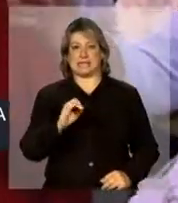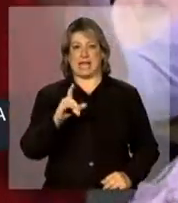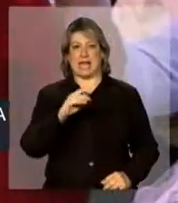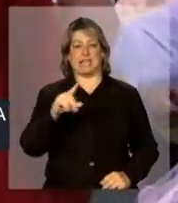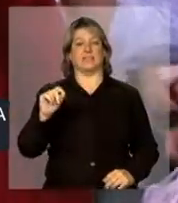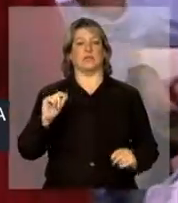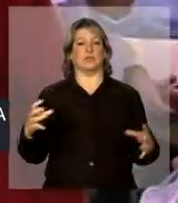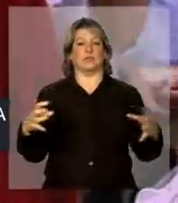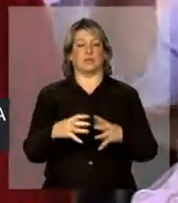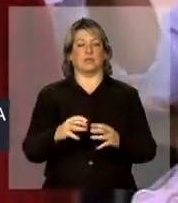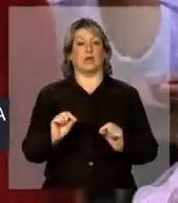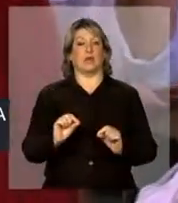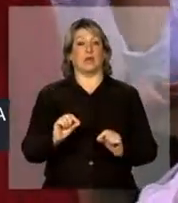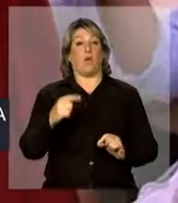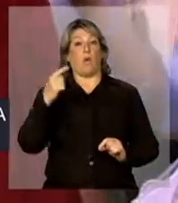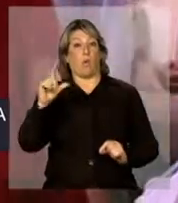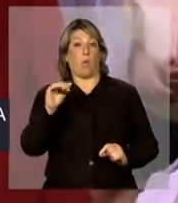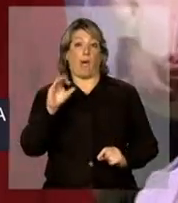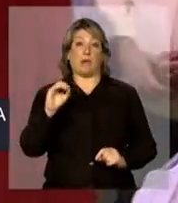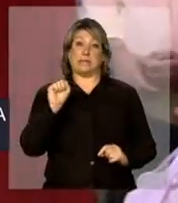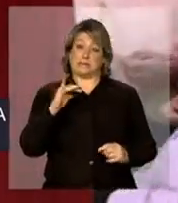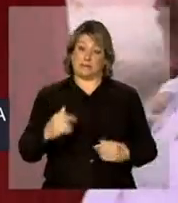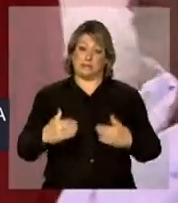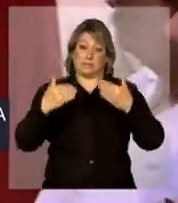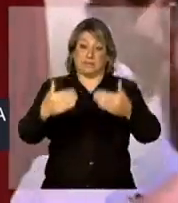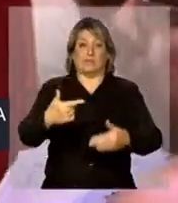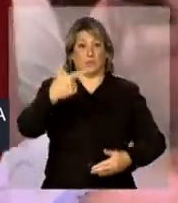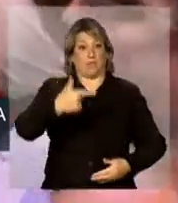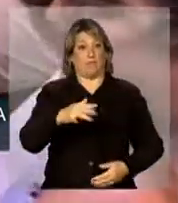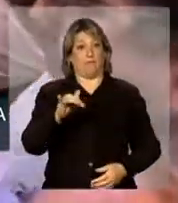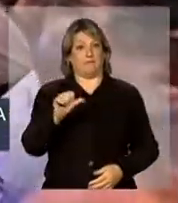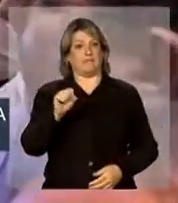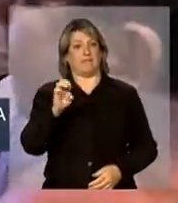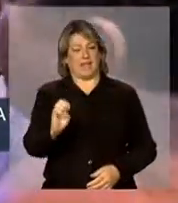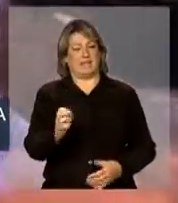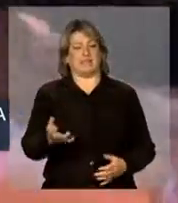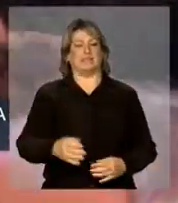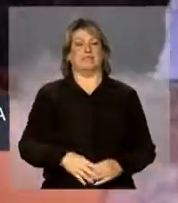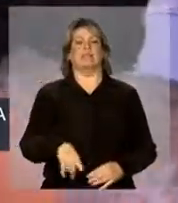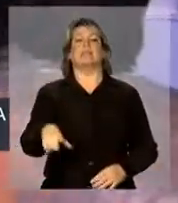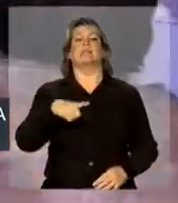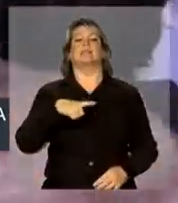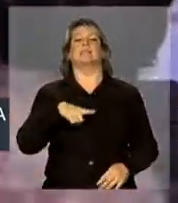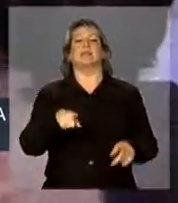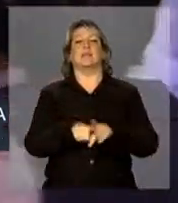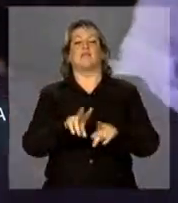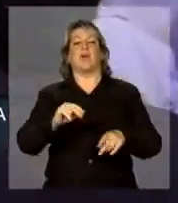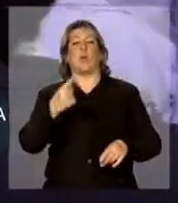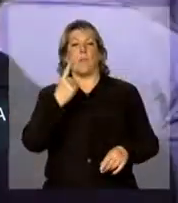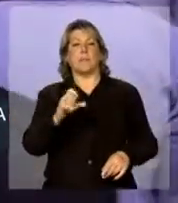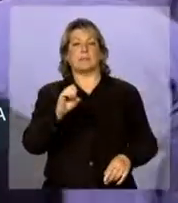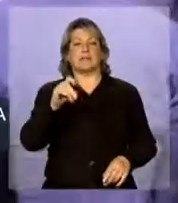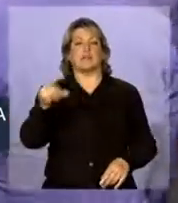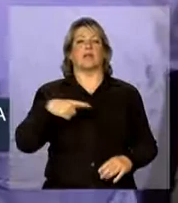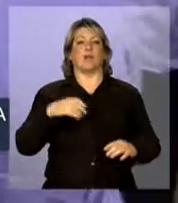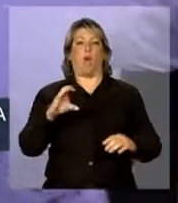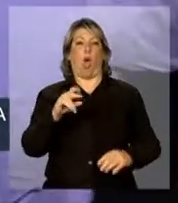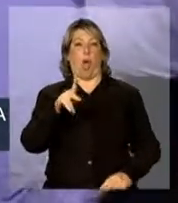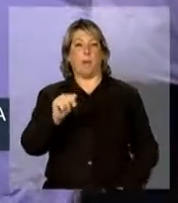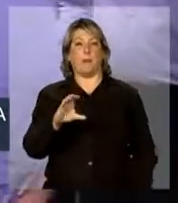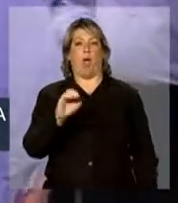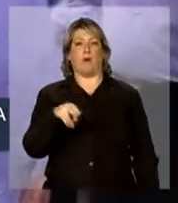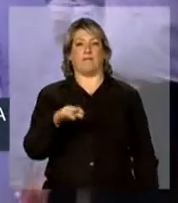outro caso a seleção avance para a segunda fase também vai ser uma das sedes da Copa das Confederações